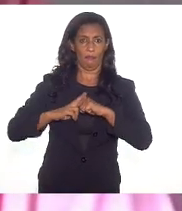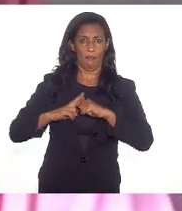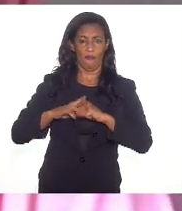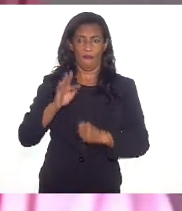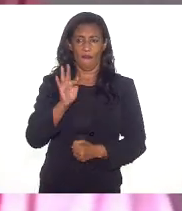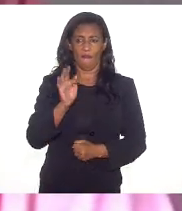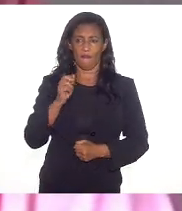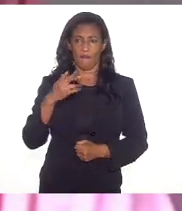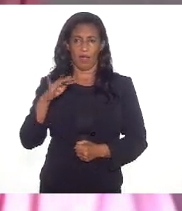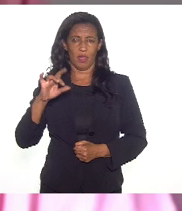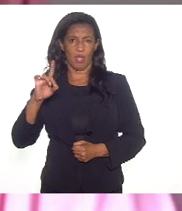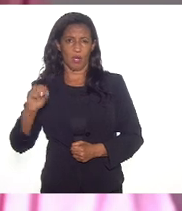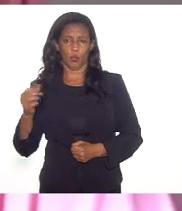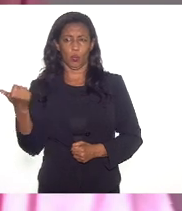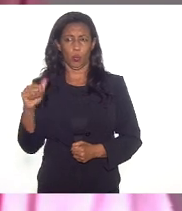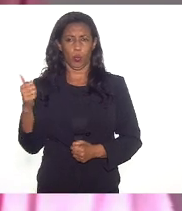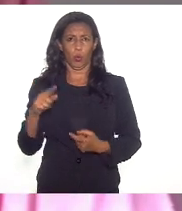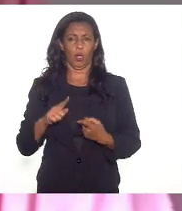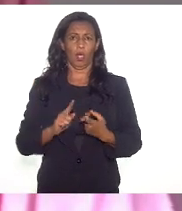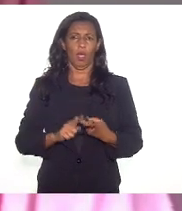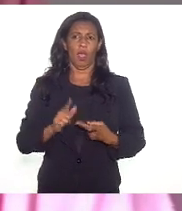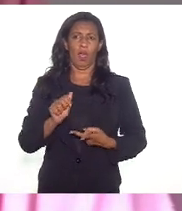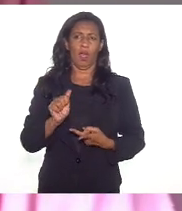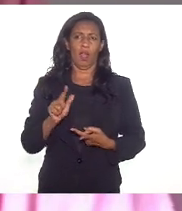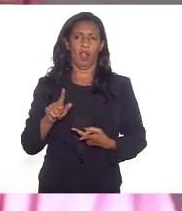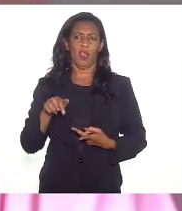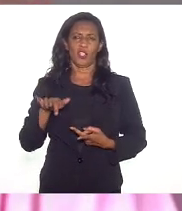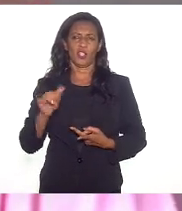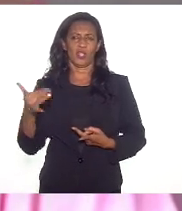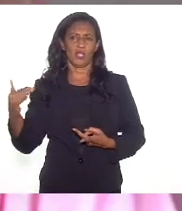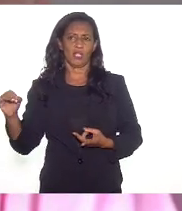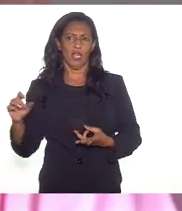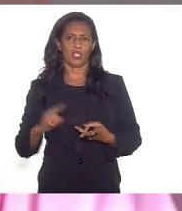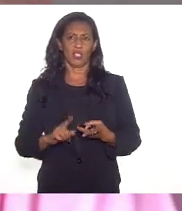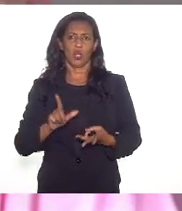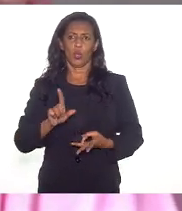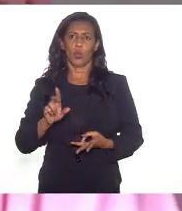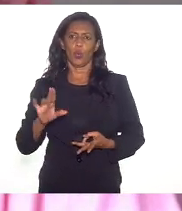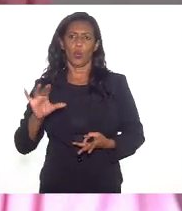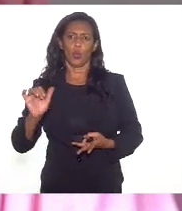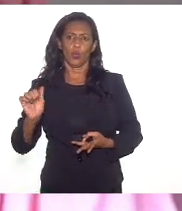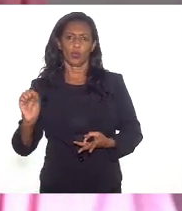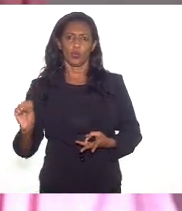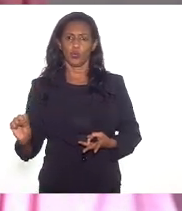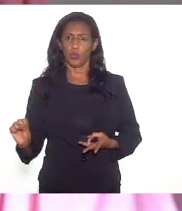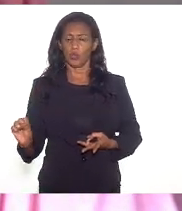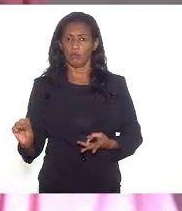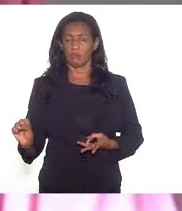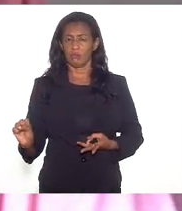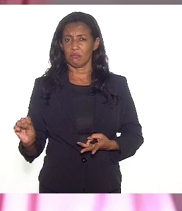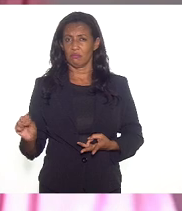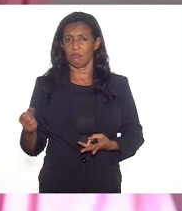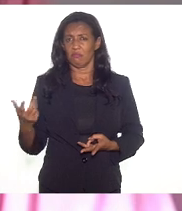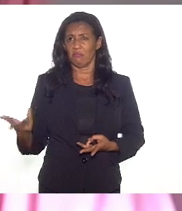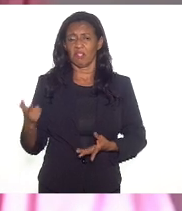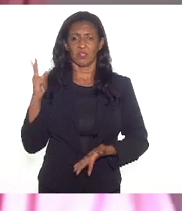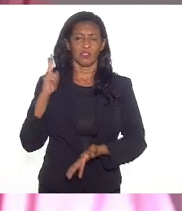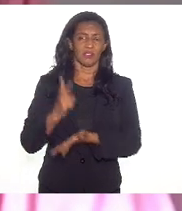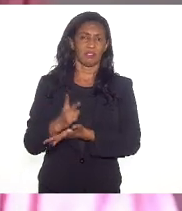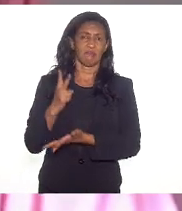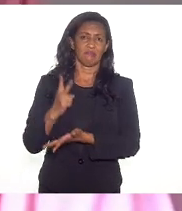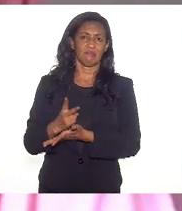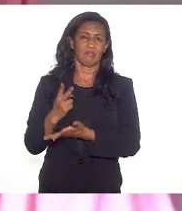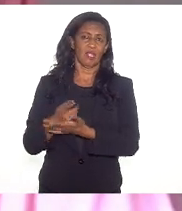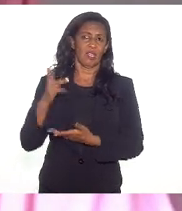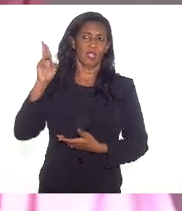Fernando, de 11 anos, Alexandre, de 10 anos e Lucas, de 8 anos, sejam constantemente atribuídos